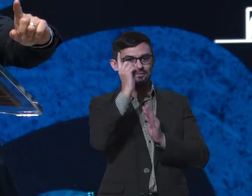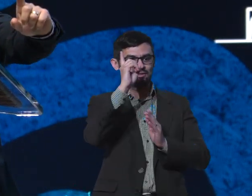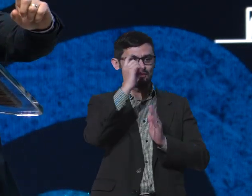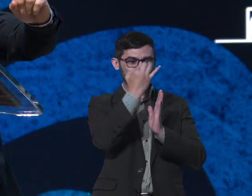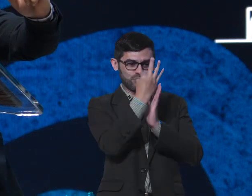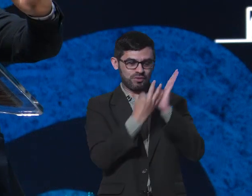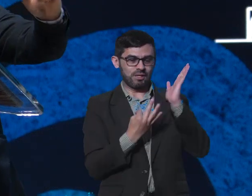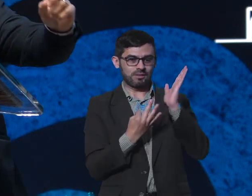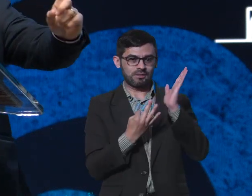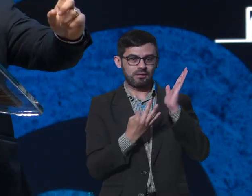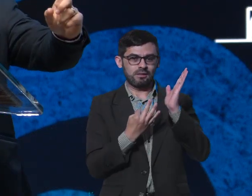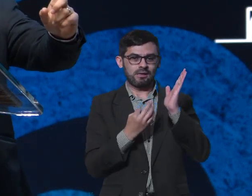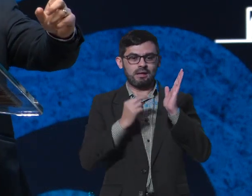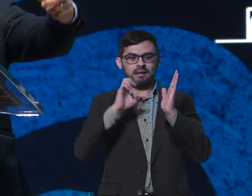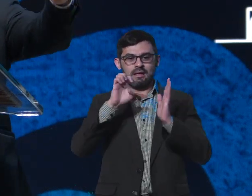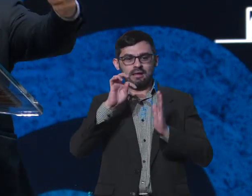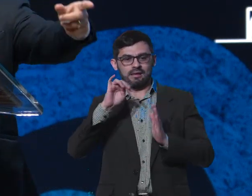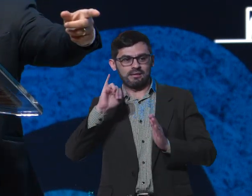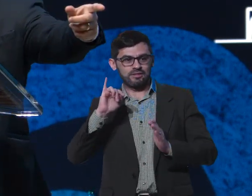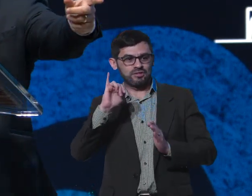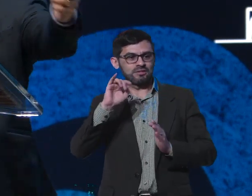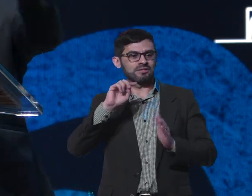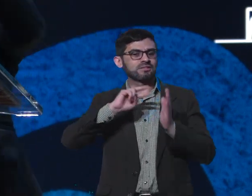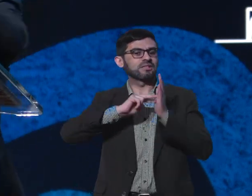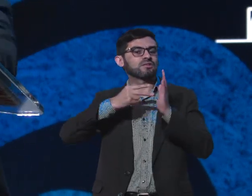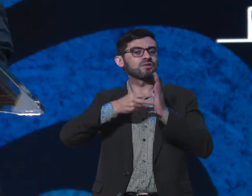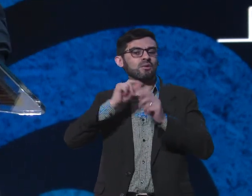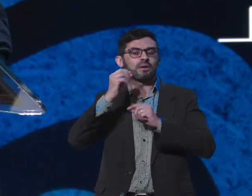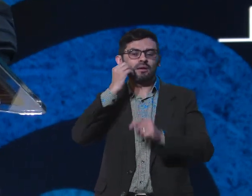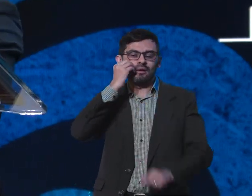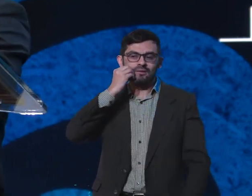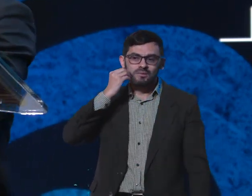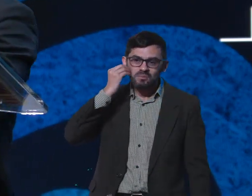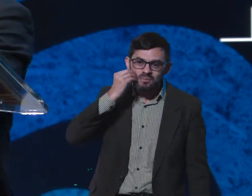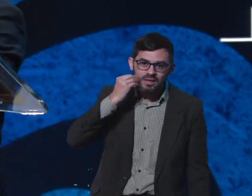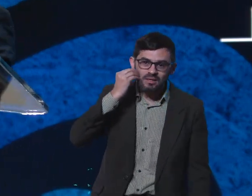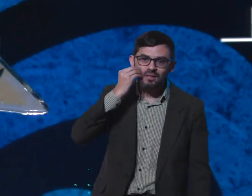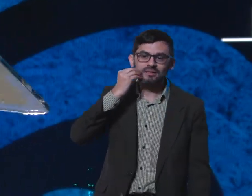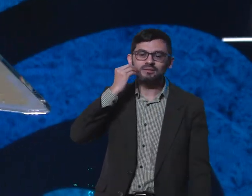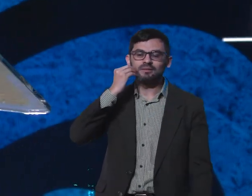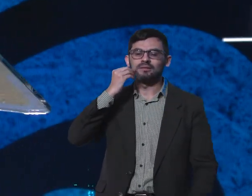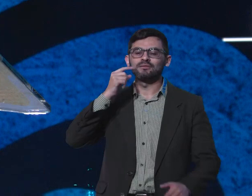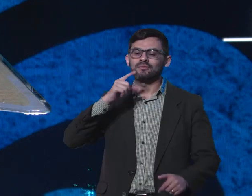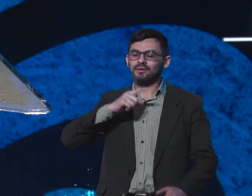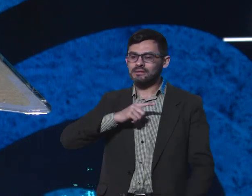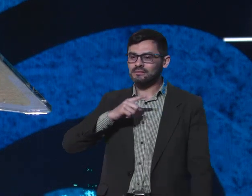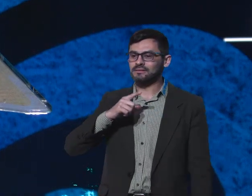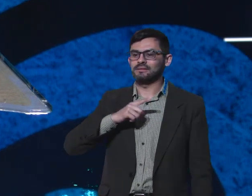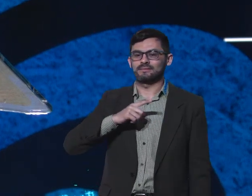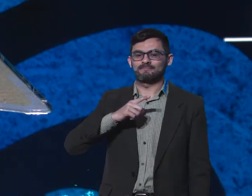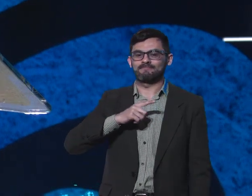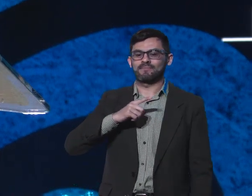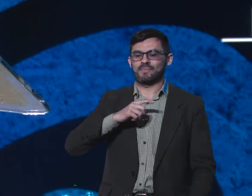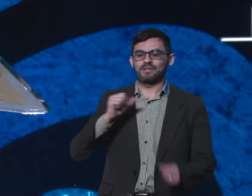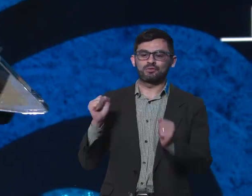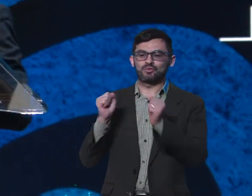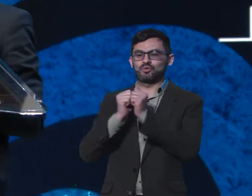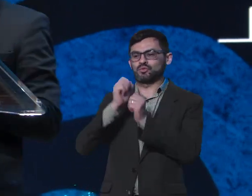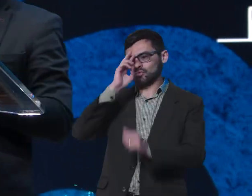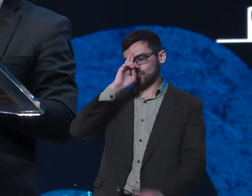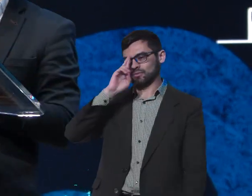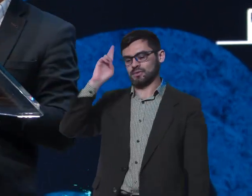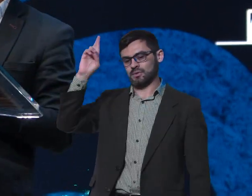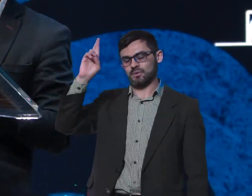significa experiência, uma experiência que você desfrutará. Mas não é só